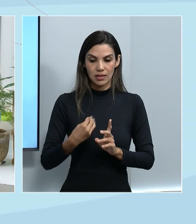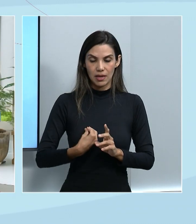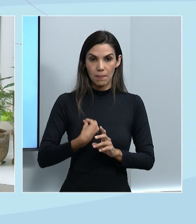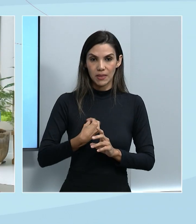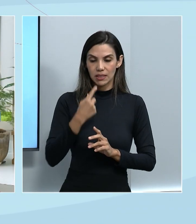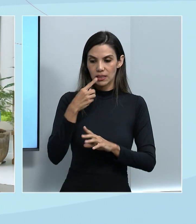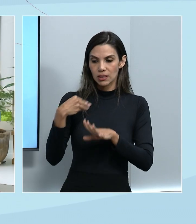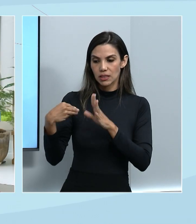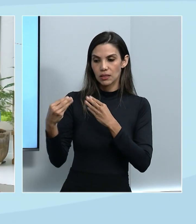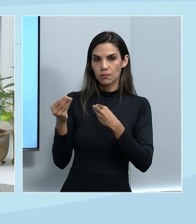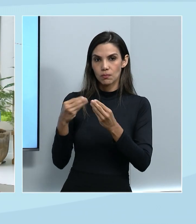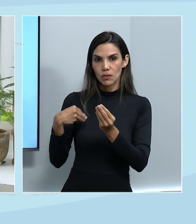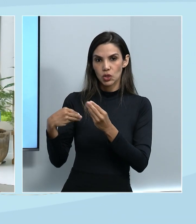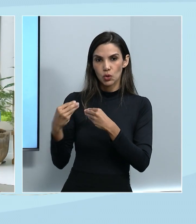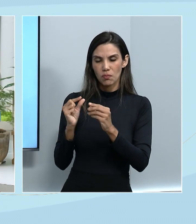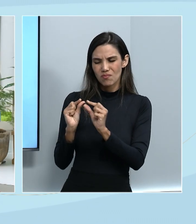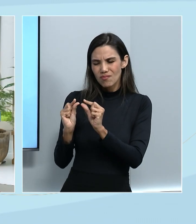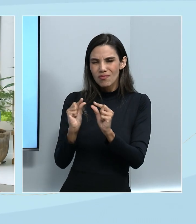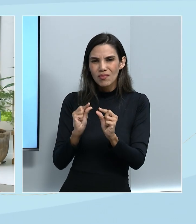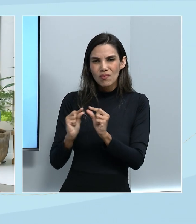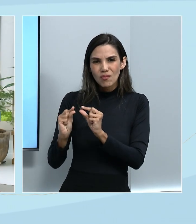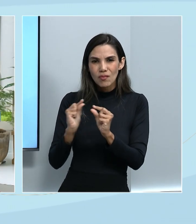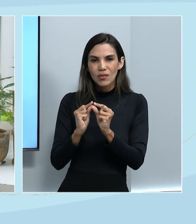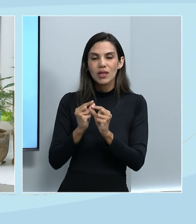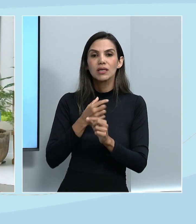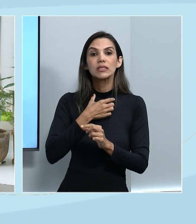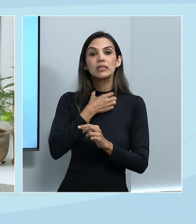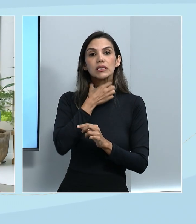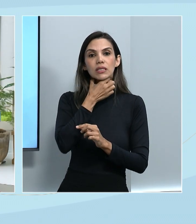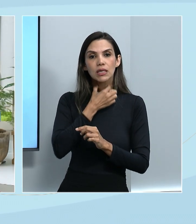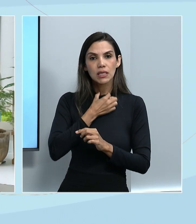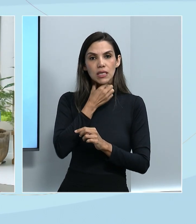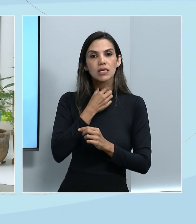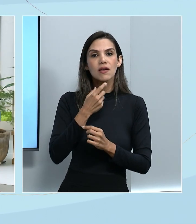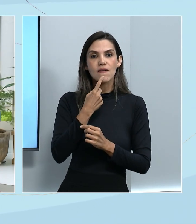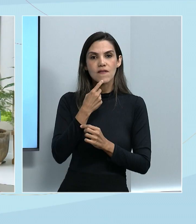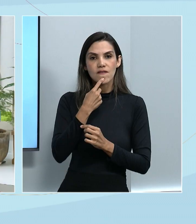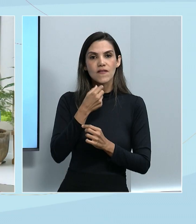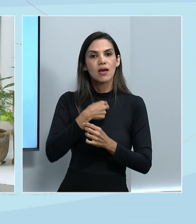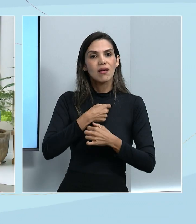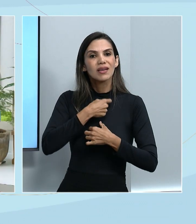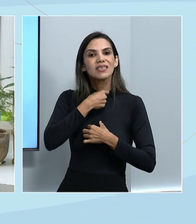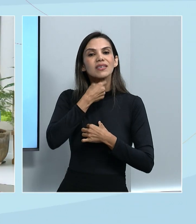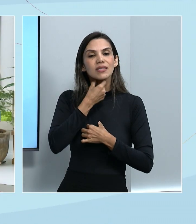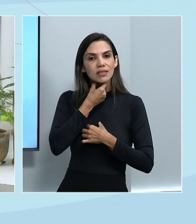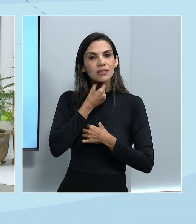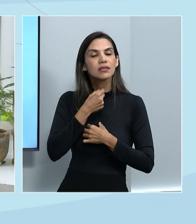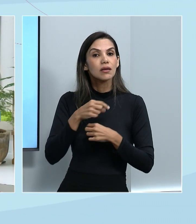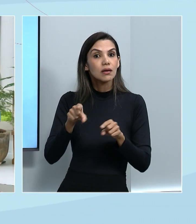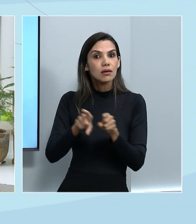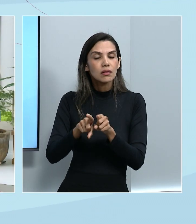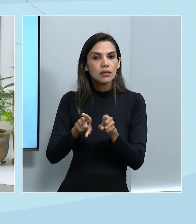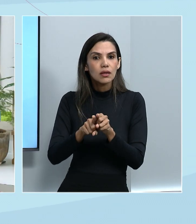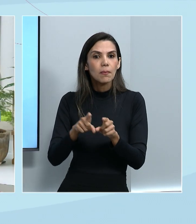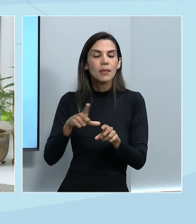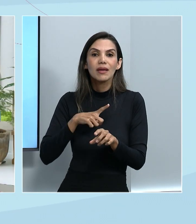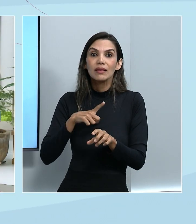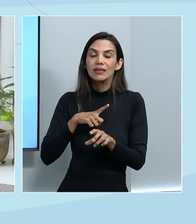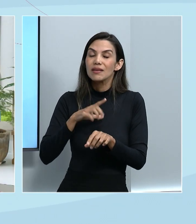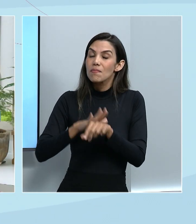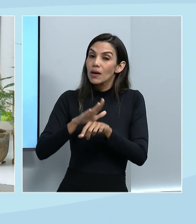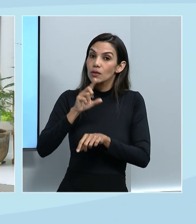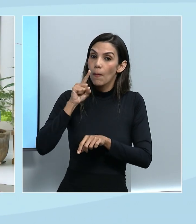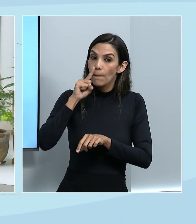de microplástico e nanoplástico nas carótidas, nas artérias carótidas, e o maior